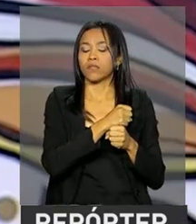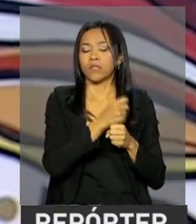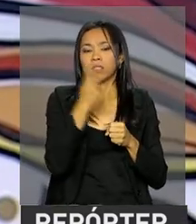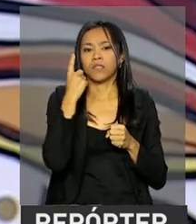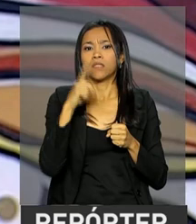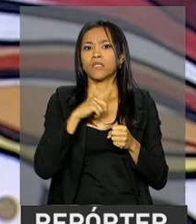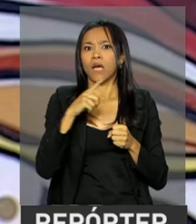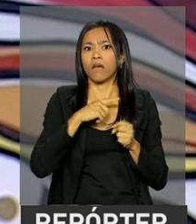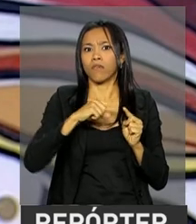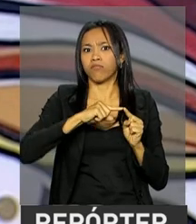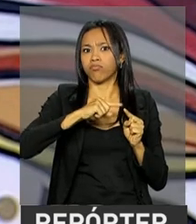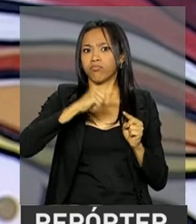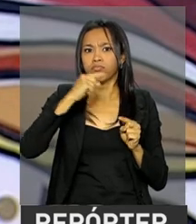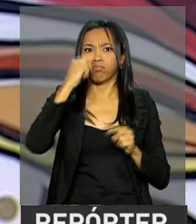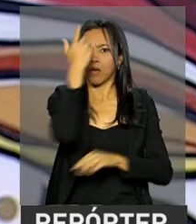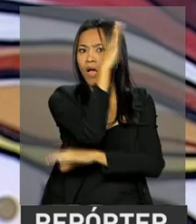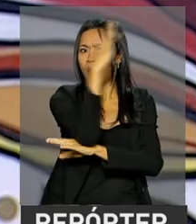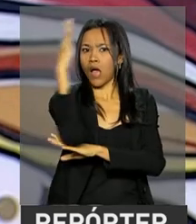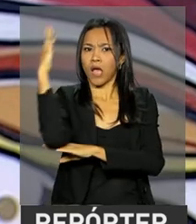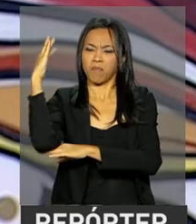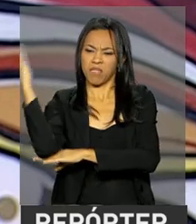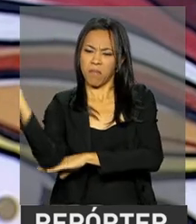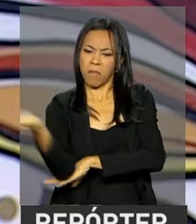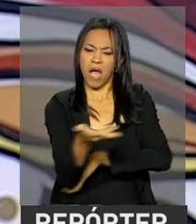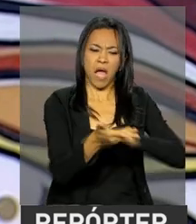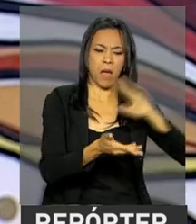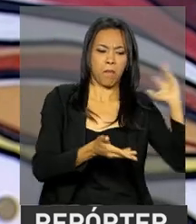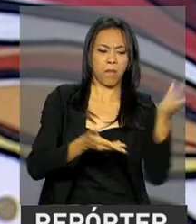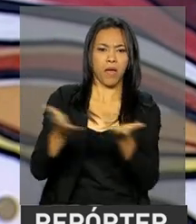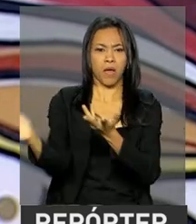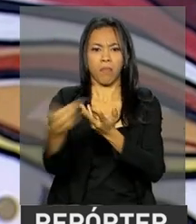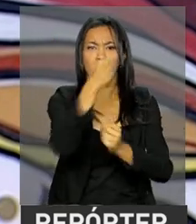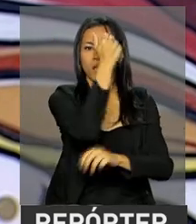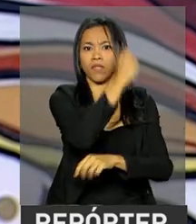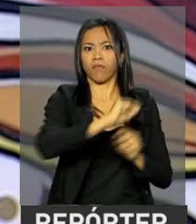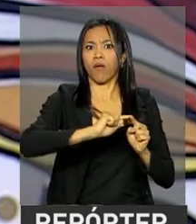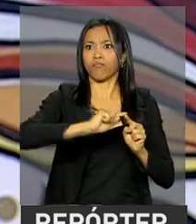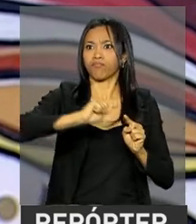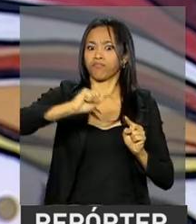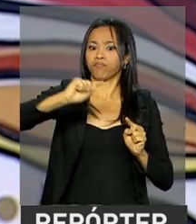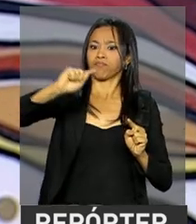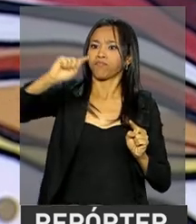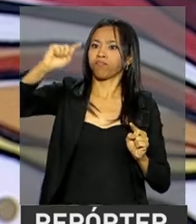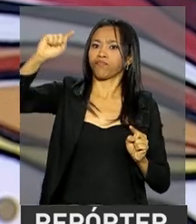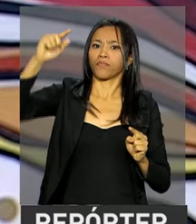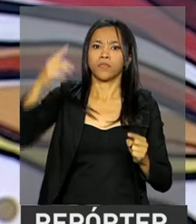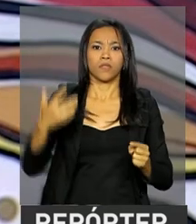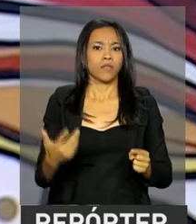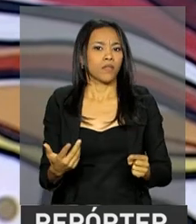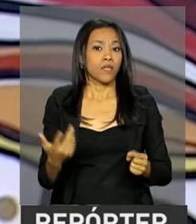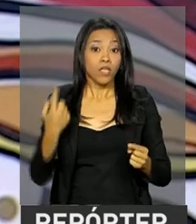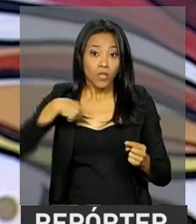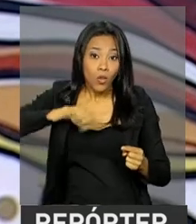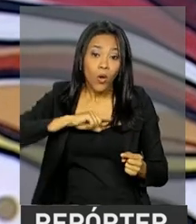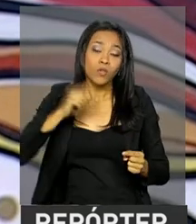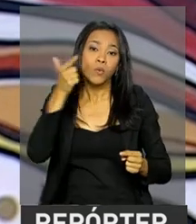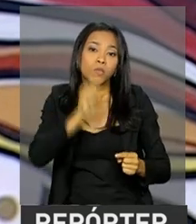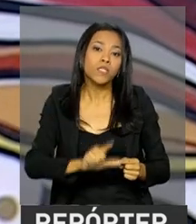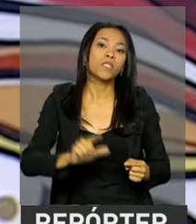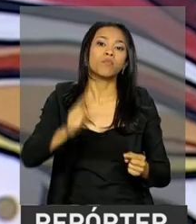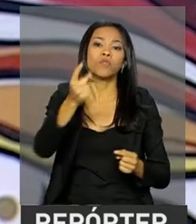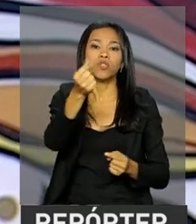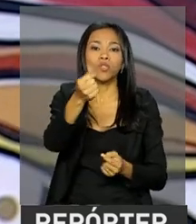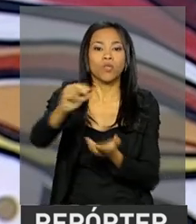curva ascendente e nós conseguimos recuperar integralmente o orçamento